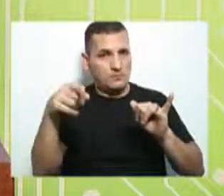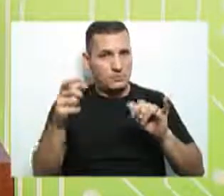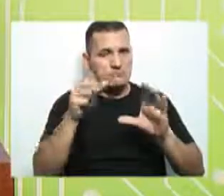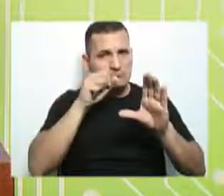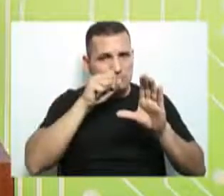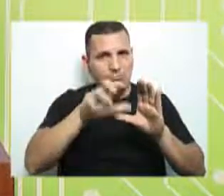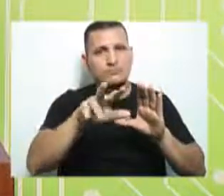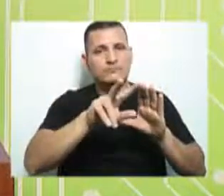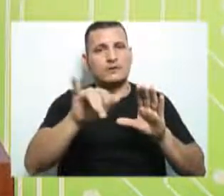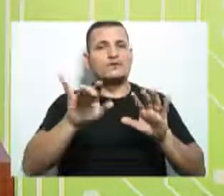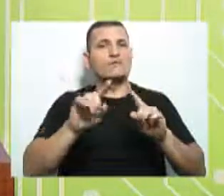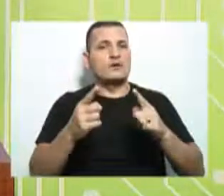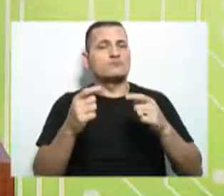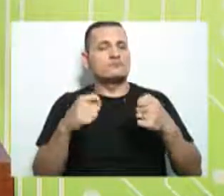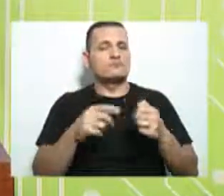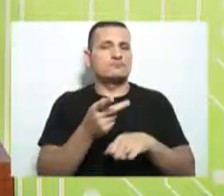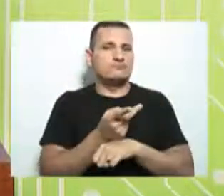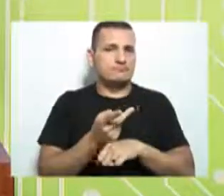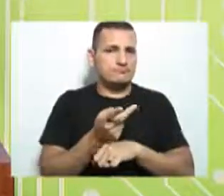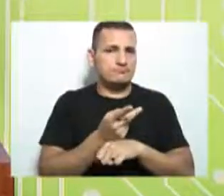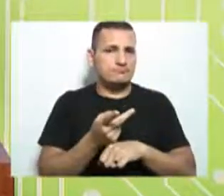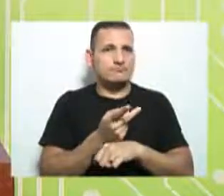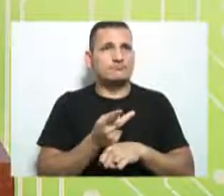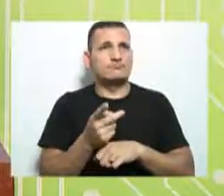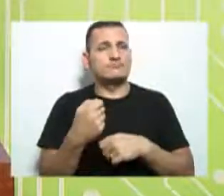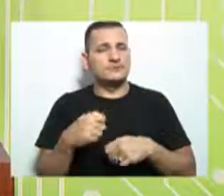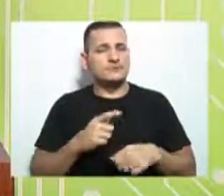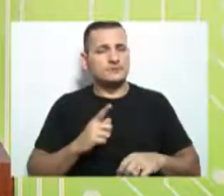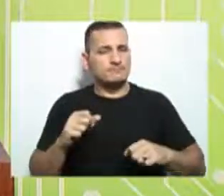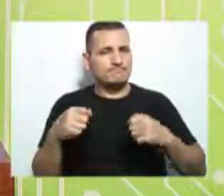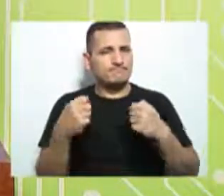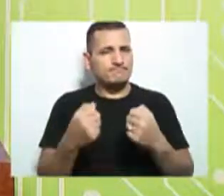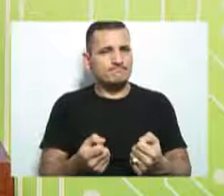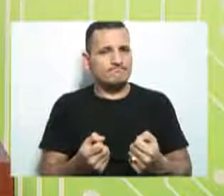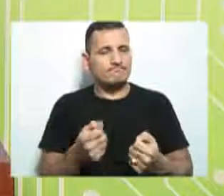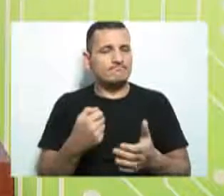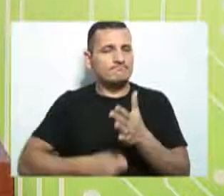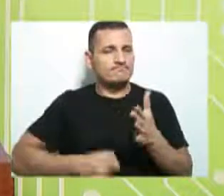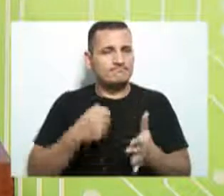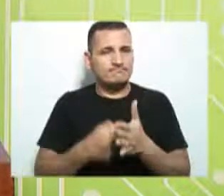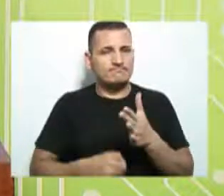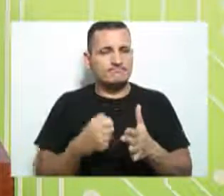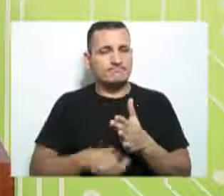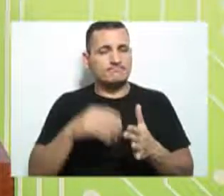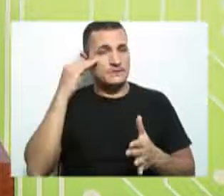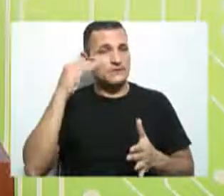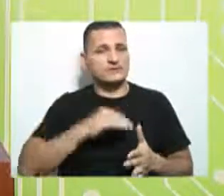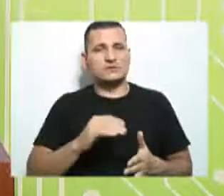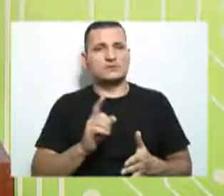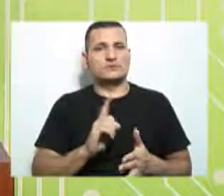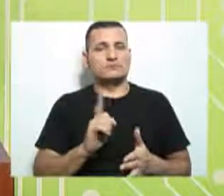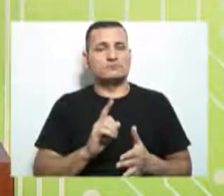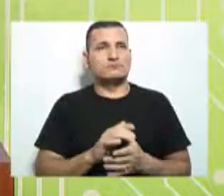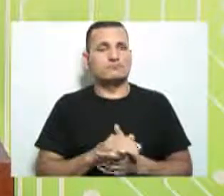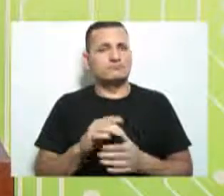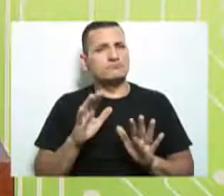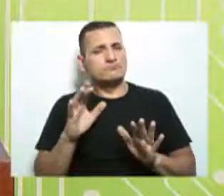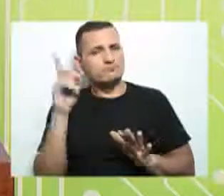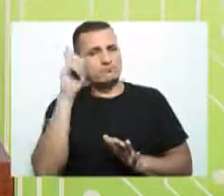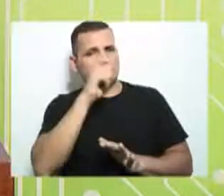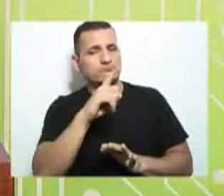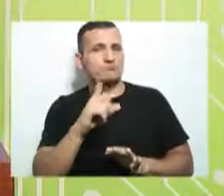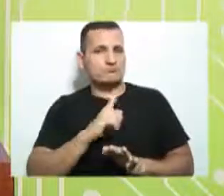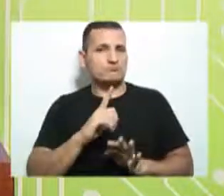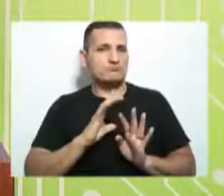Mas claro, é preciso procurar, é preciso realmente ter persistência, perseverança. Não desista com as dificuldades que